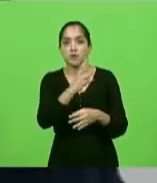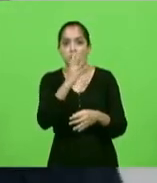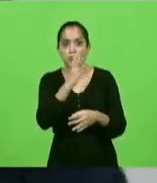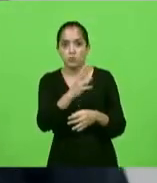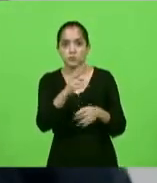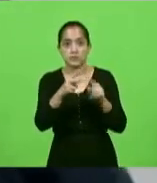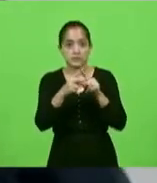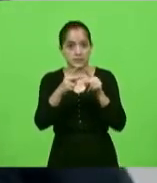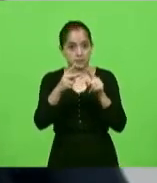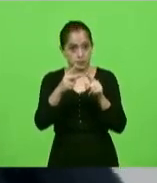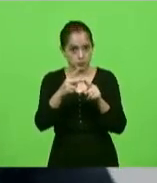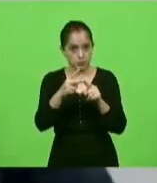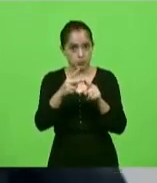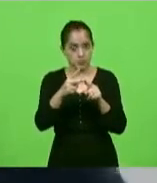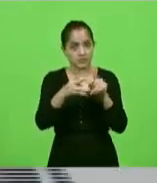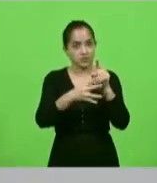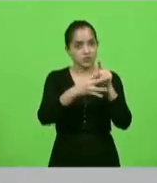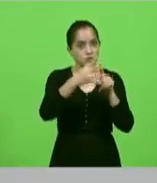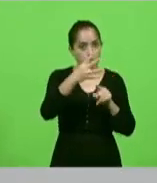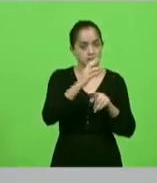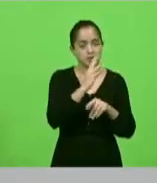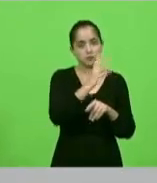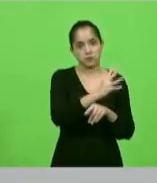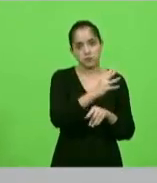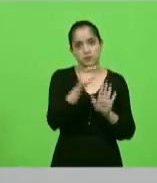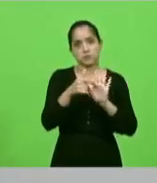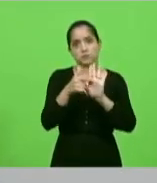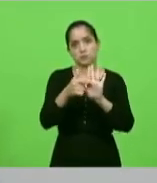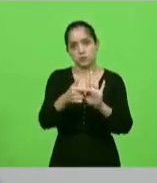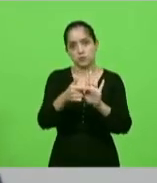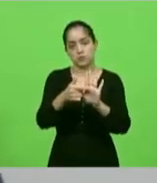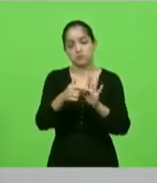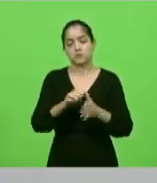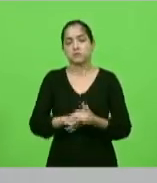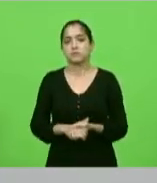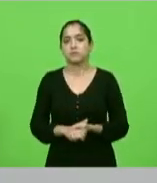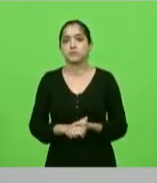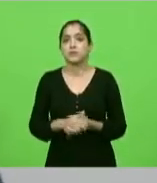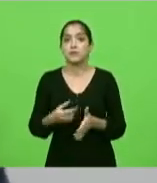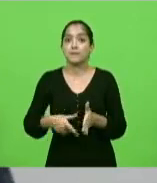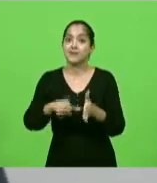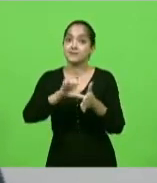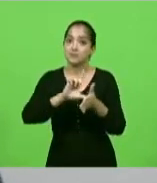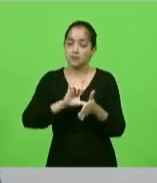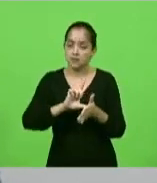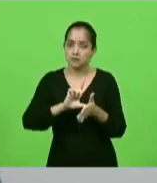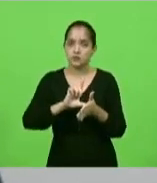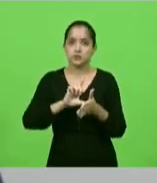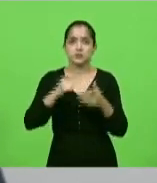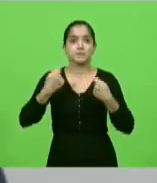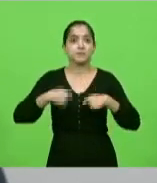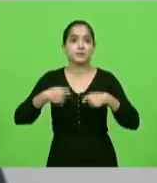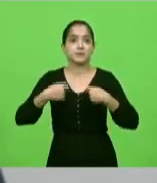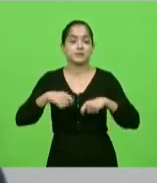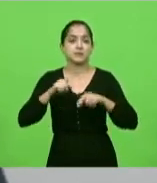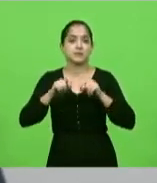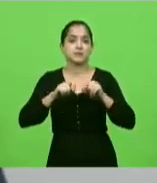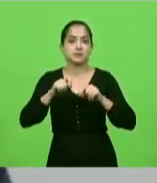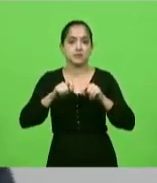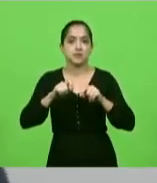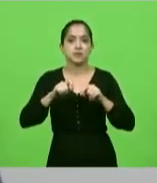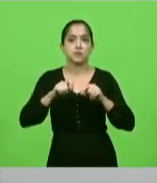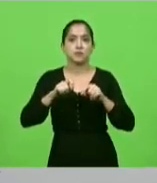2 das 4 acusações trazidas pelo requerimento inicial. Antes de tudo, necessário se firmar no